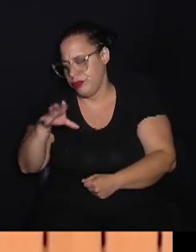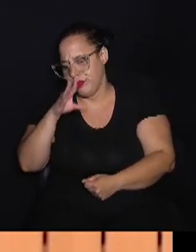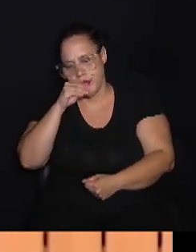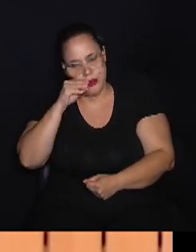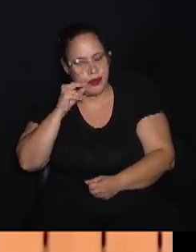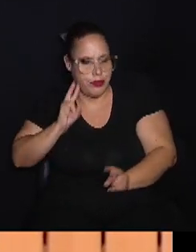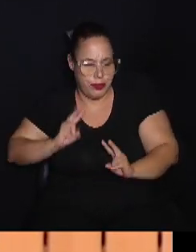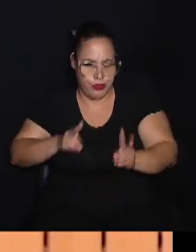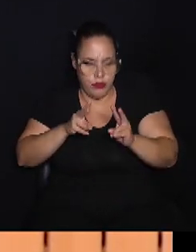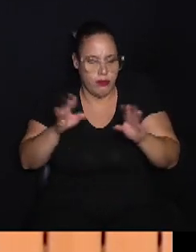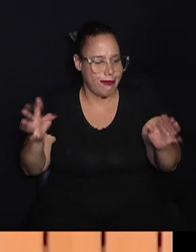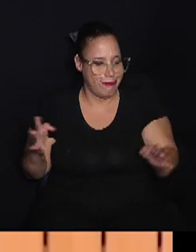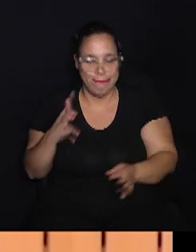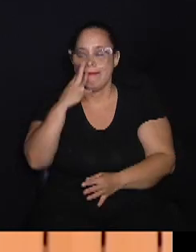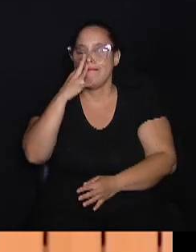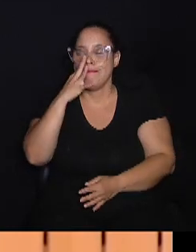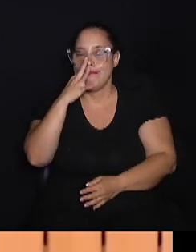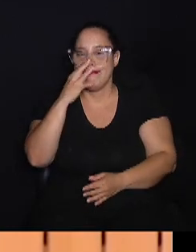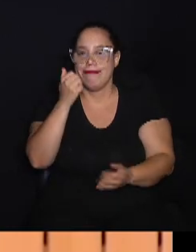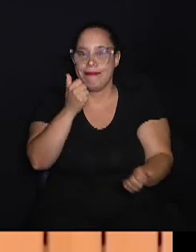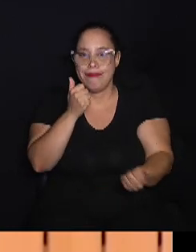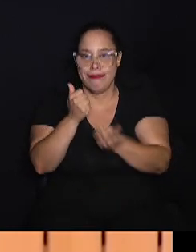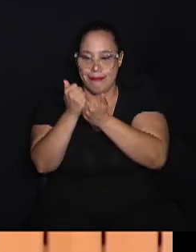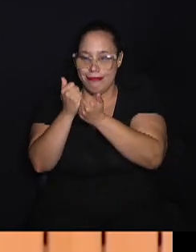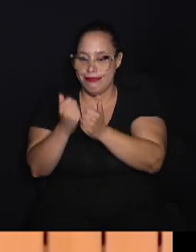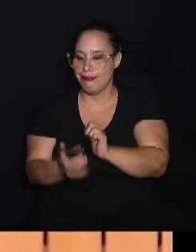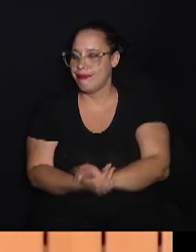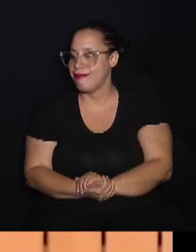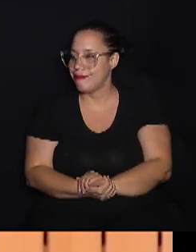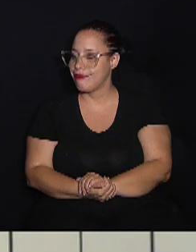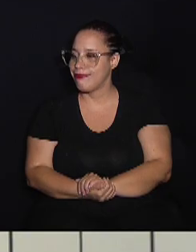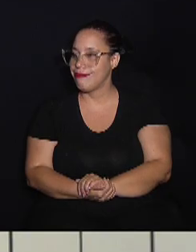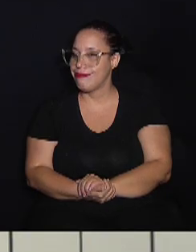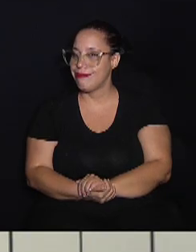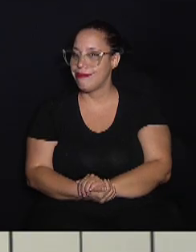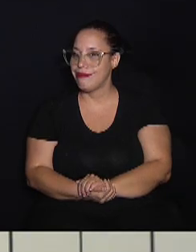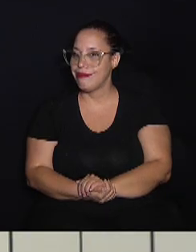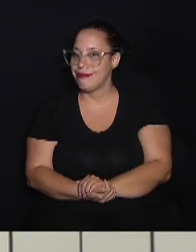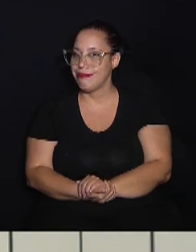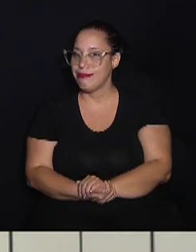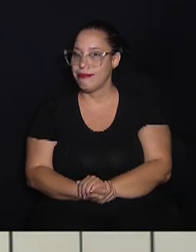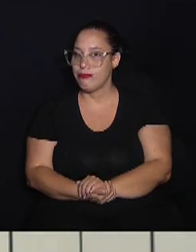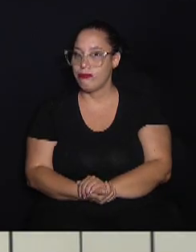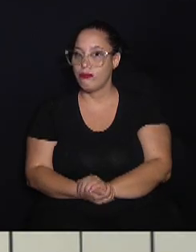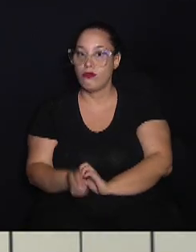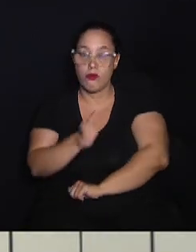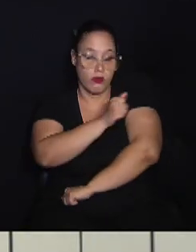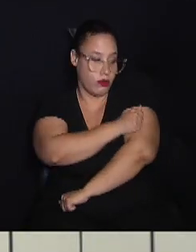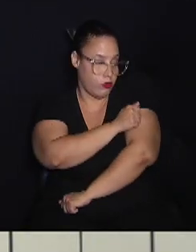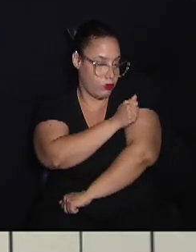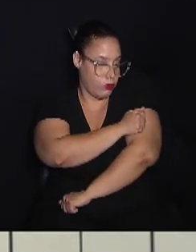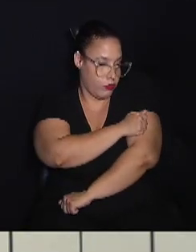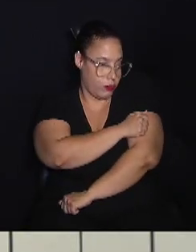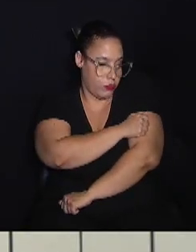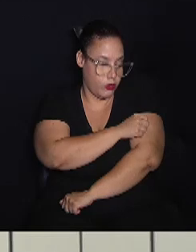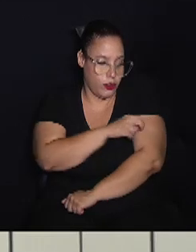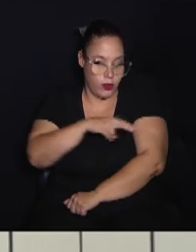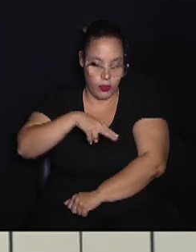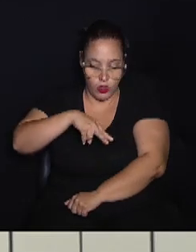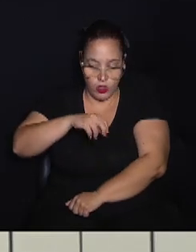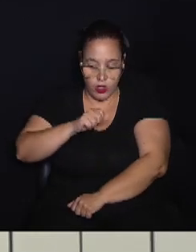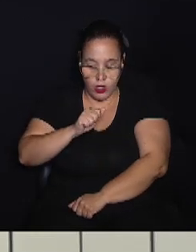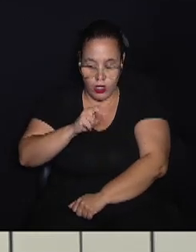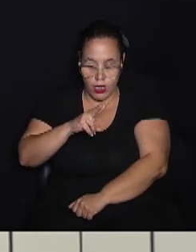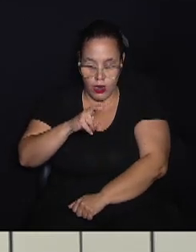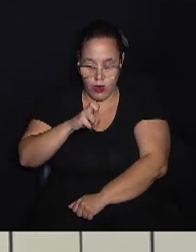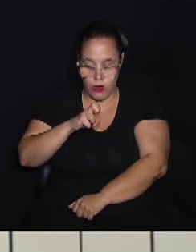sempre nos inspir e apo alunos do se nave mãe professor dar